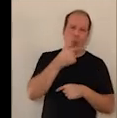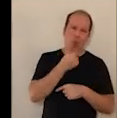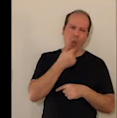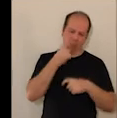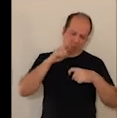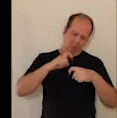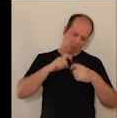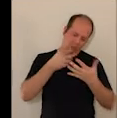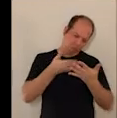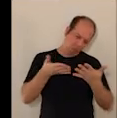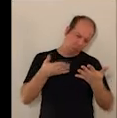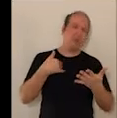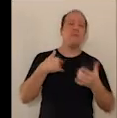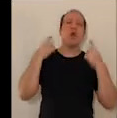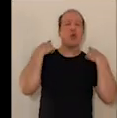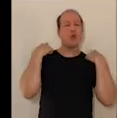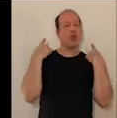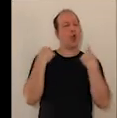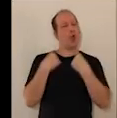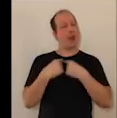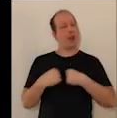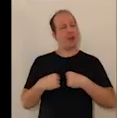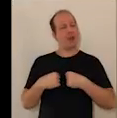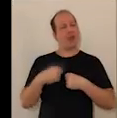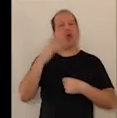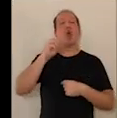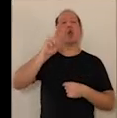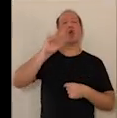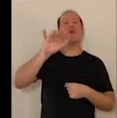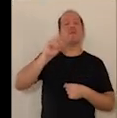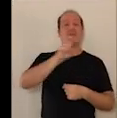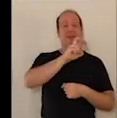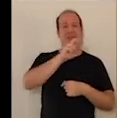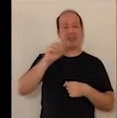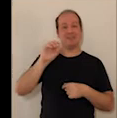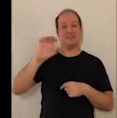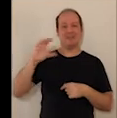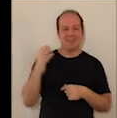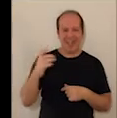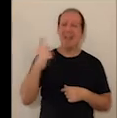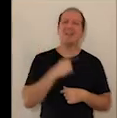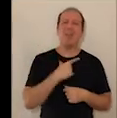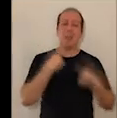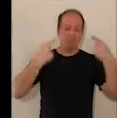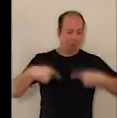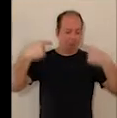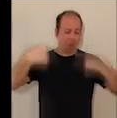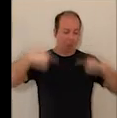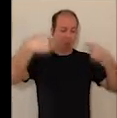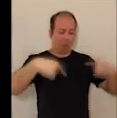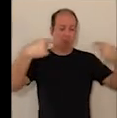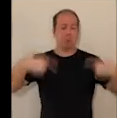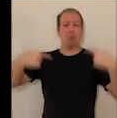meu amo com um colar de pérolas. E Corvino deu-lhe mais 500 sequins Parece uma corrida de cavalo. Percebe que a